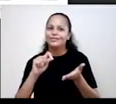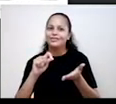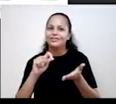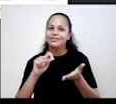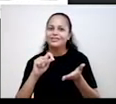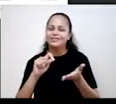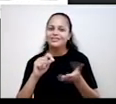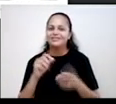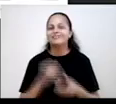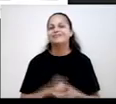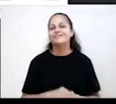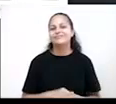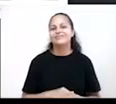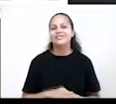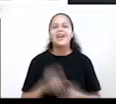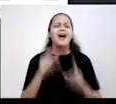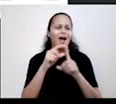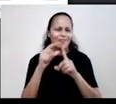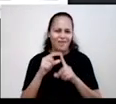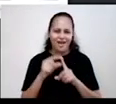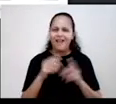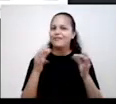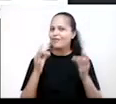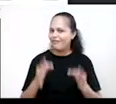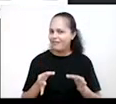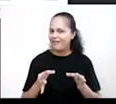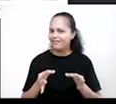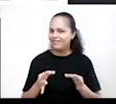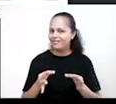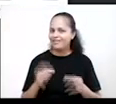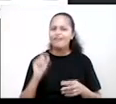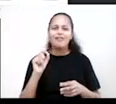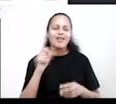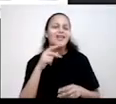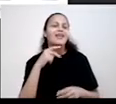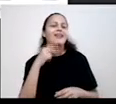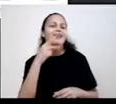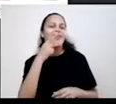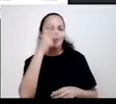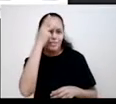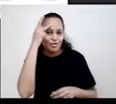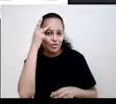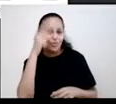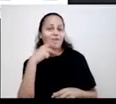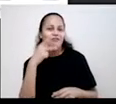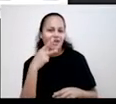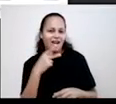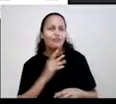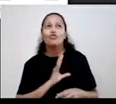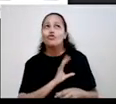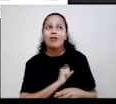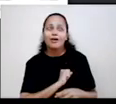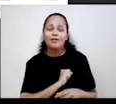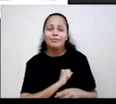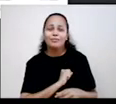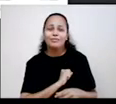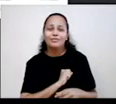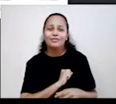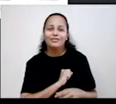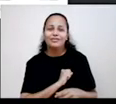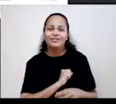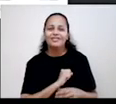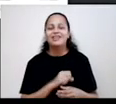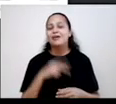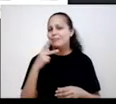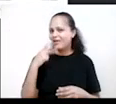te asno tanto, Judite Indes, qual que era a palavra correta aí? Né? O que será que a pessoa diria? Eu te amo tanto. Olha a cara dela a hora que ela ouviu eu